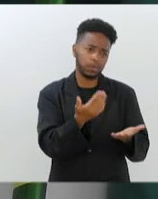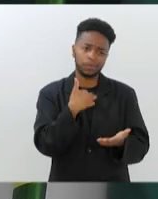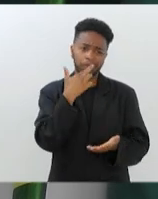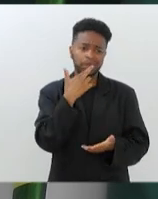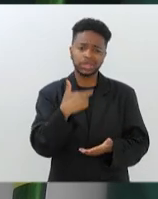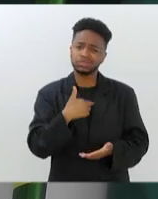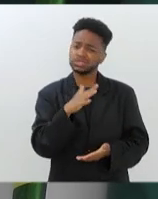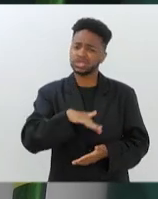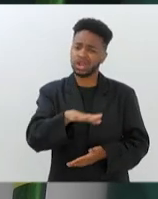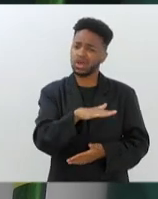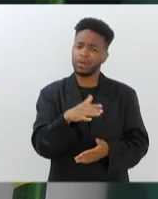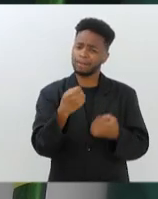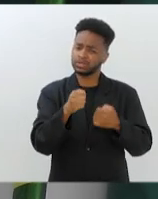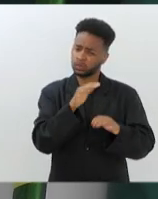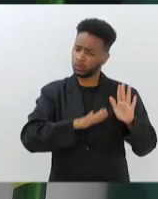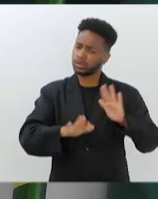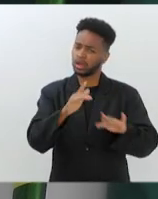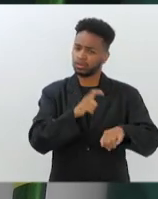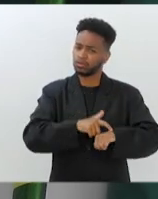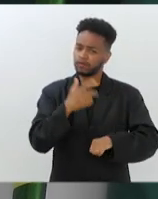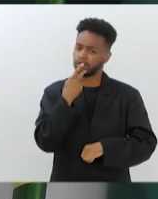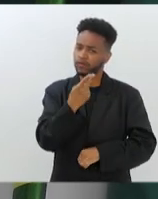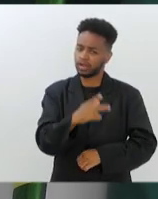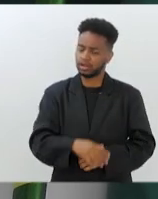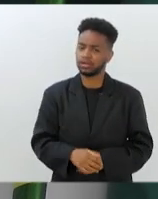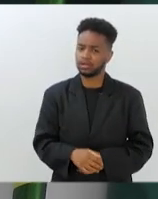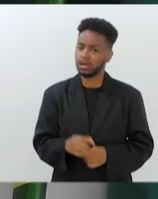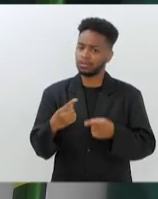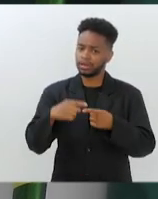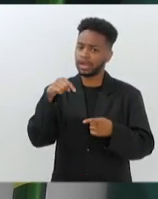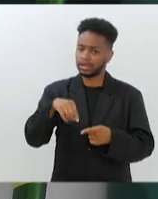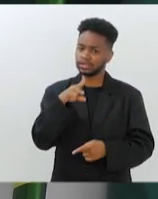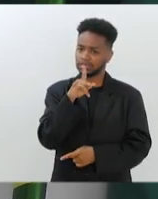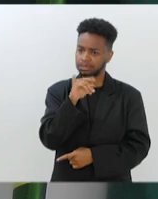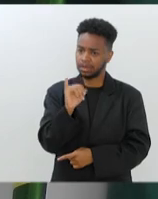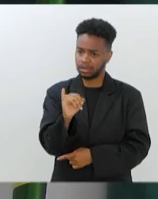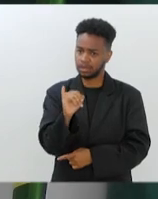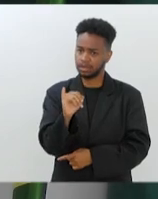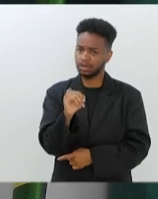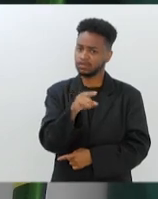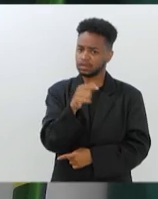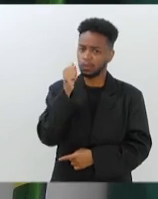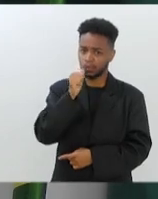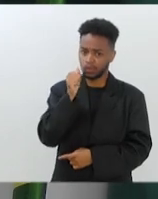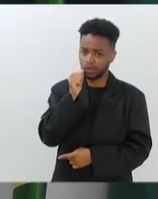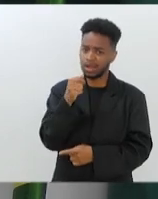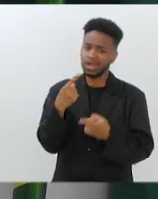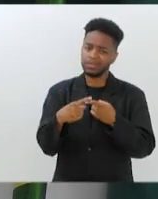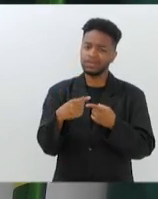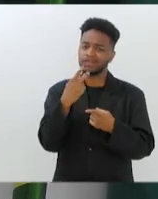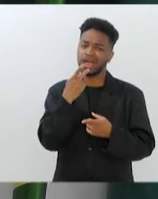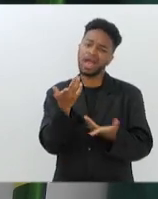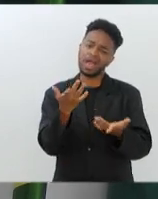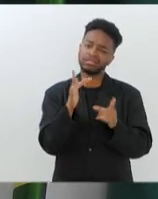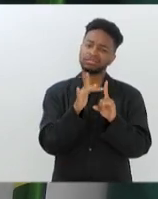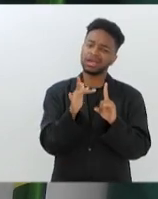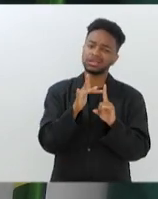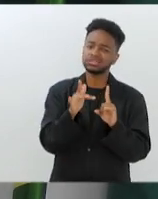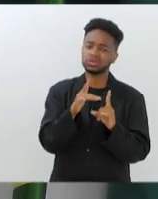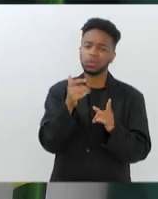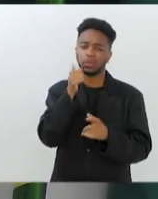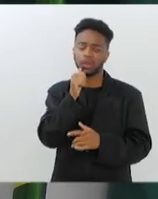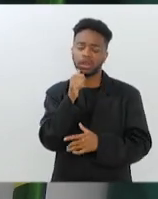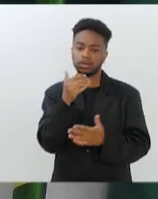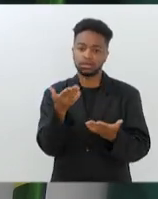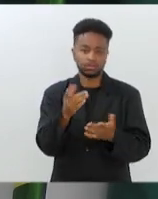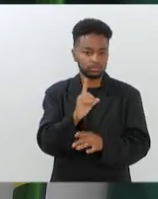ter até muito cuidado em falar né numa CPI com mulher porque depois depois fica se vitimizando ah é não pelo